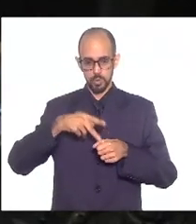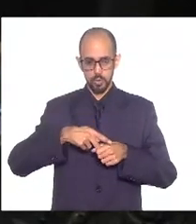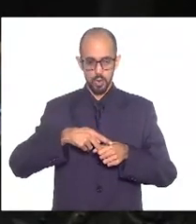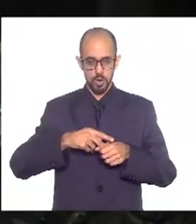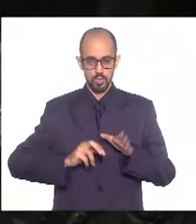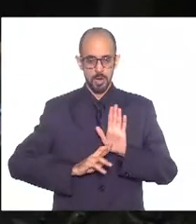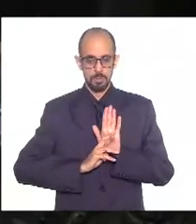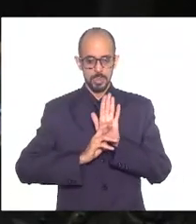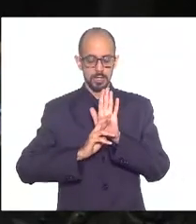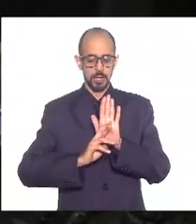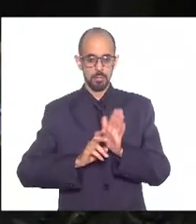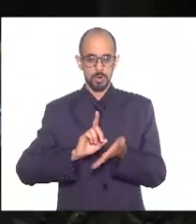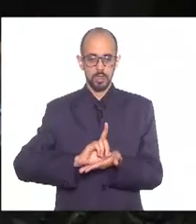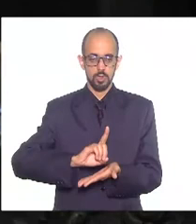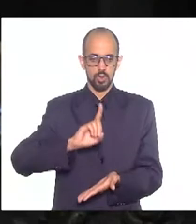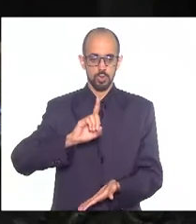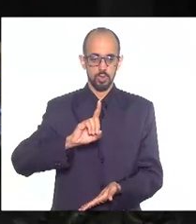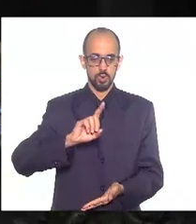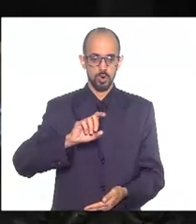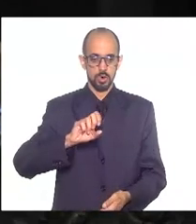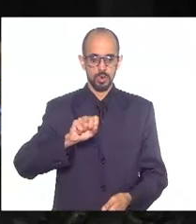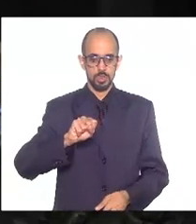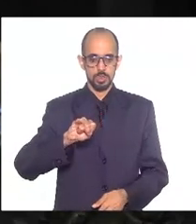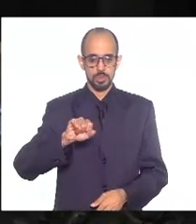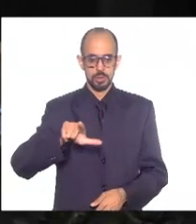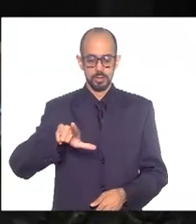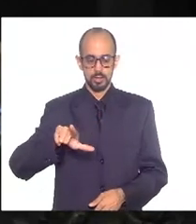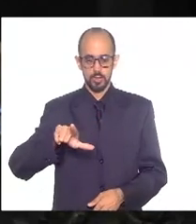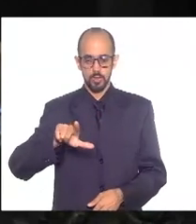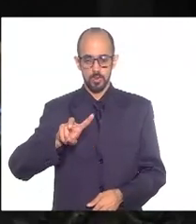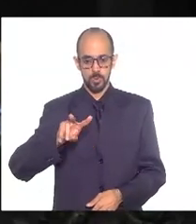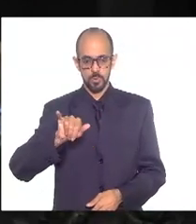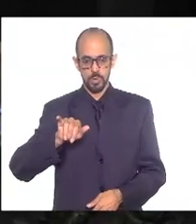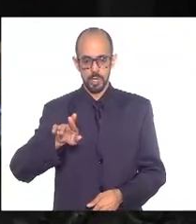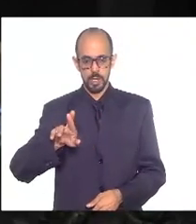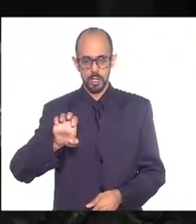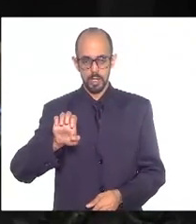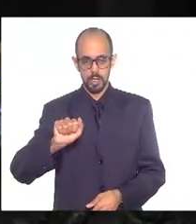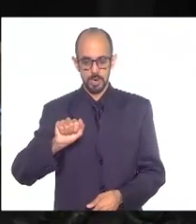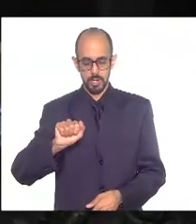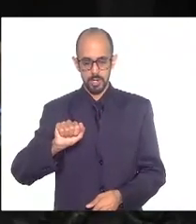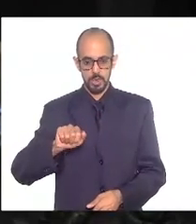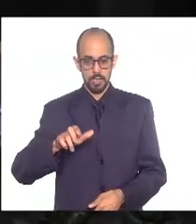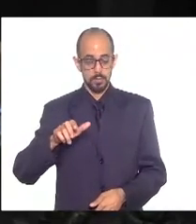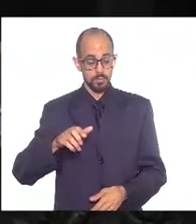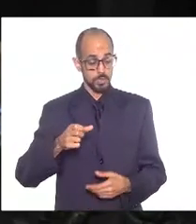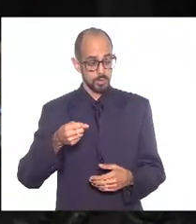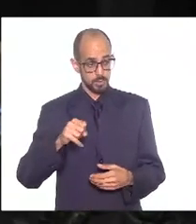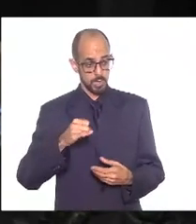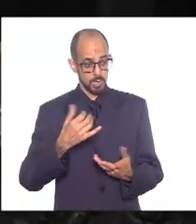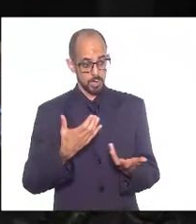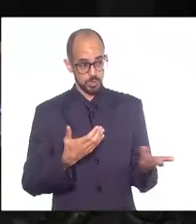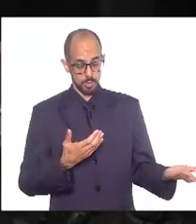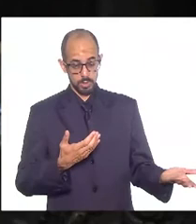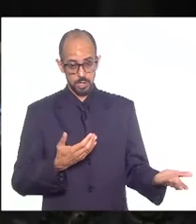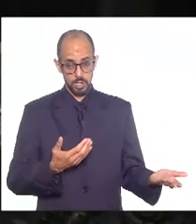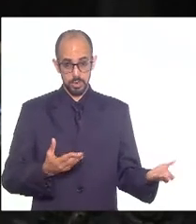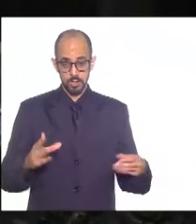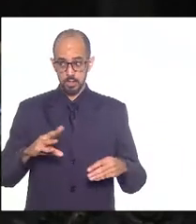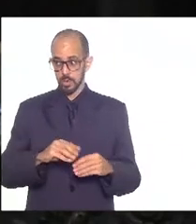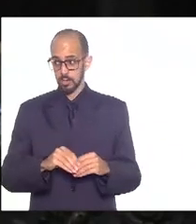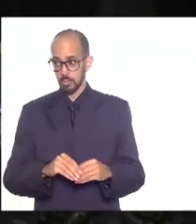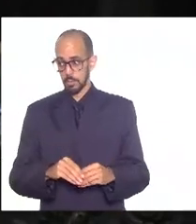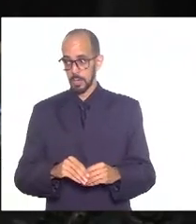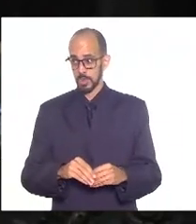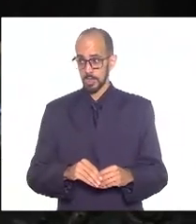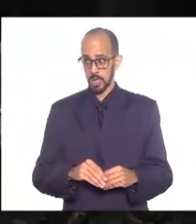representado pela doutora Sylvie Dapote, pudesse complementar a preleção